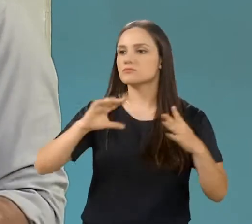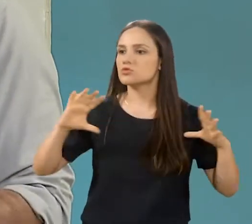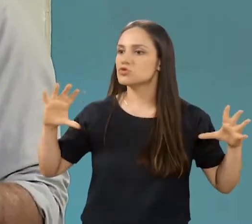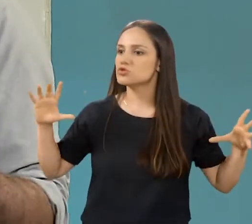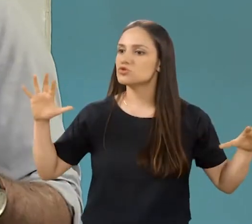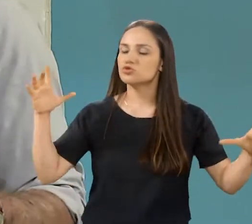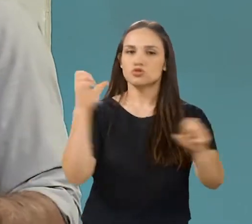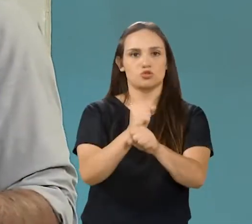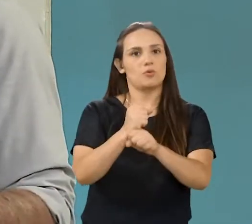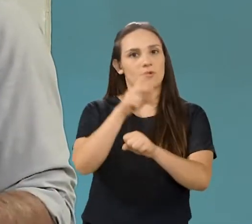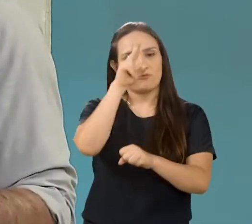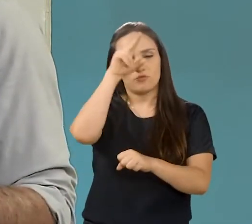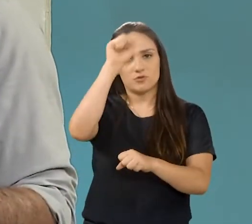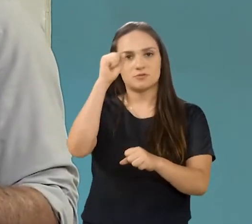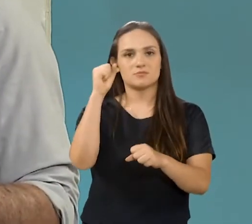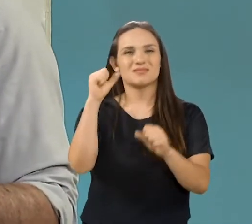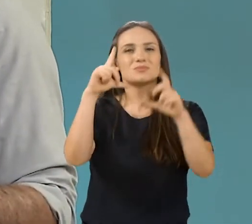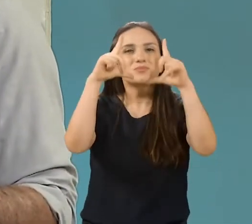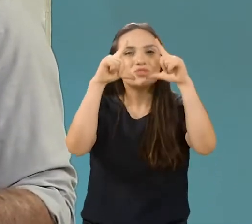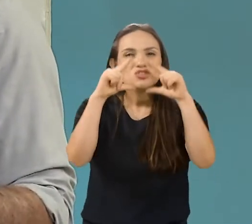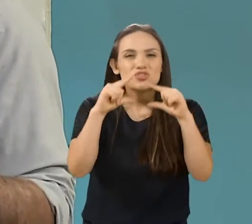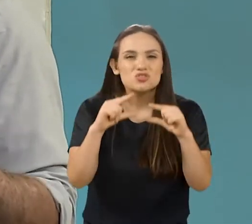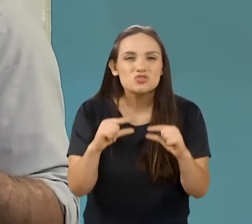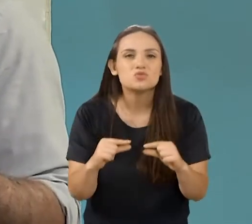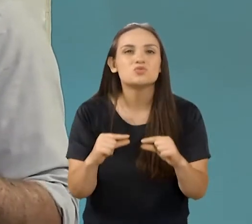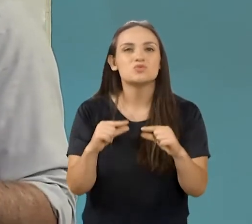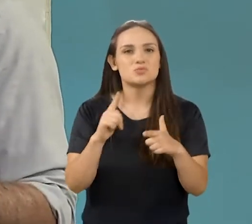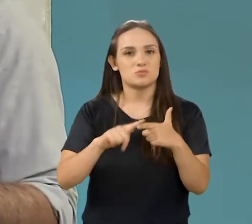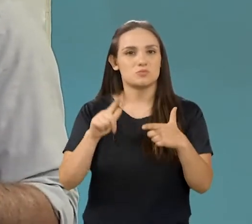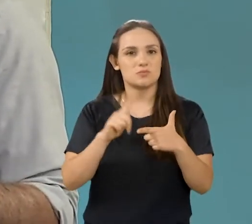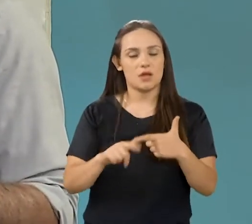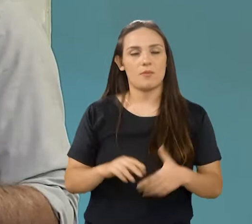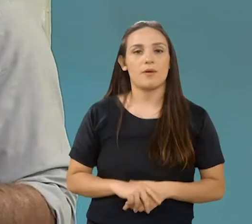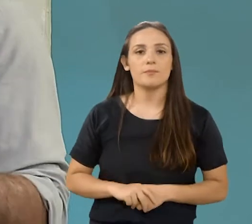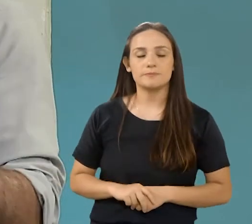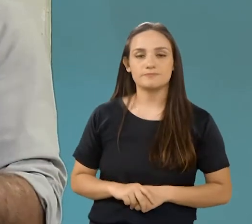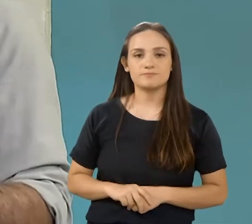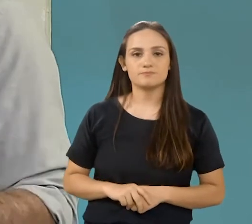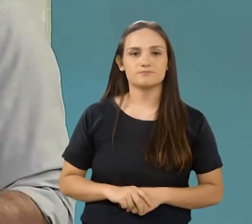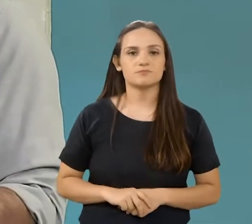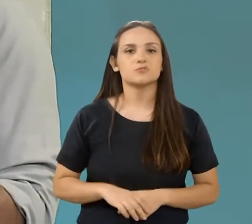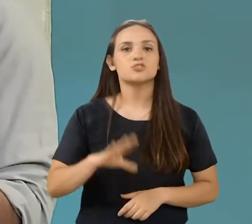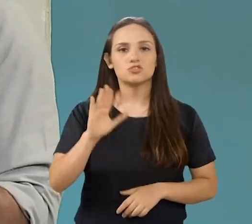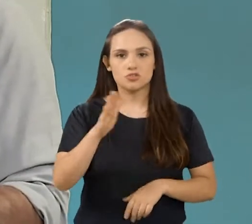disse, para minimizar esses impactos. Então, até agora, nós conseguimos, as